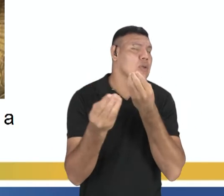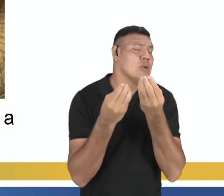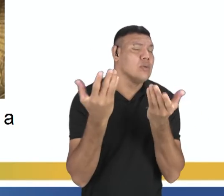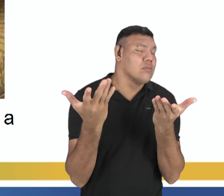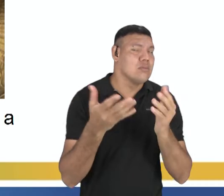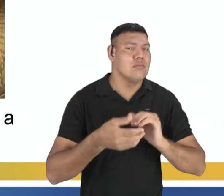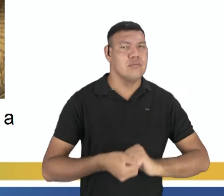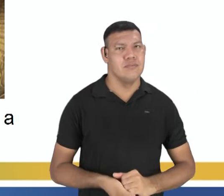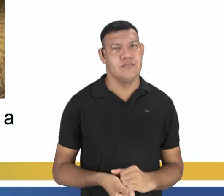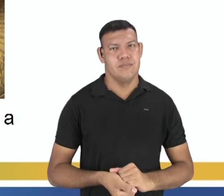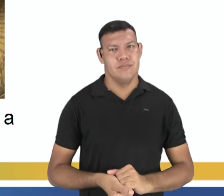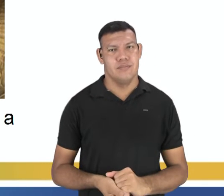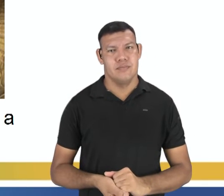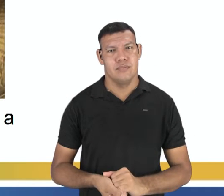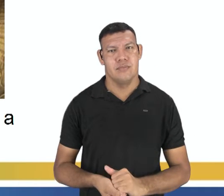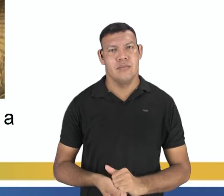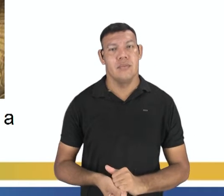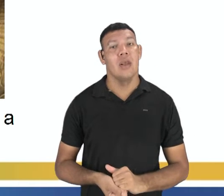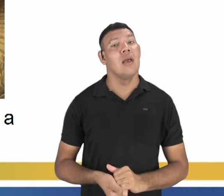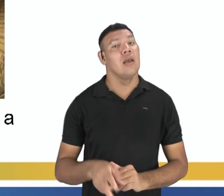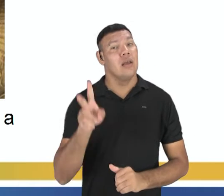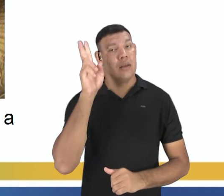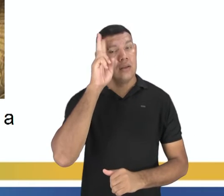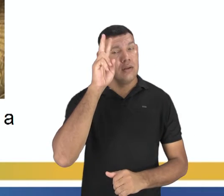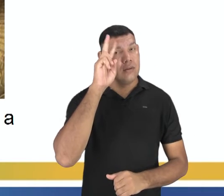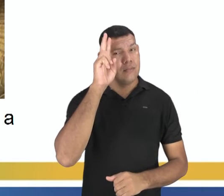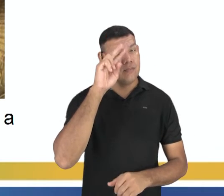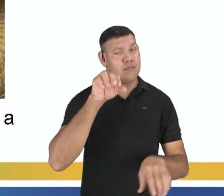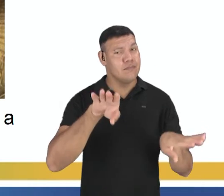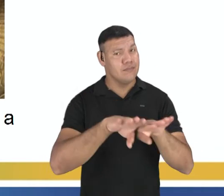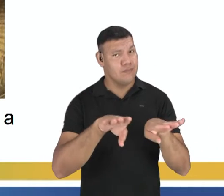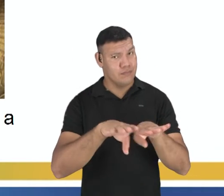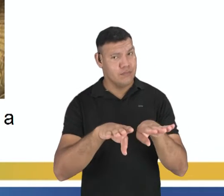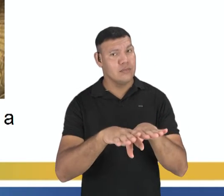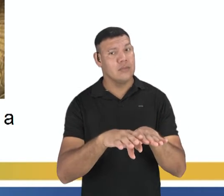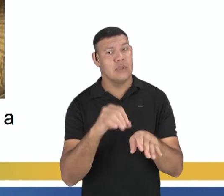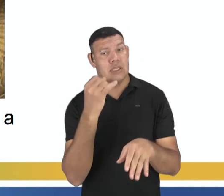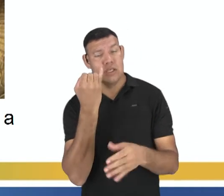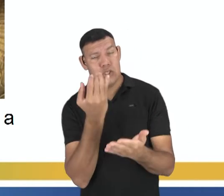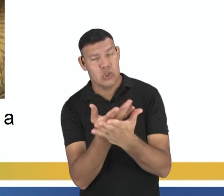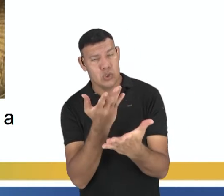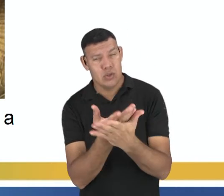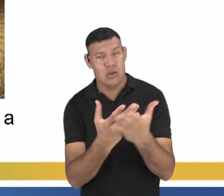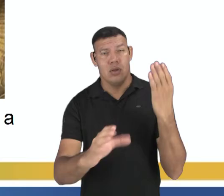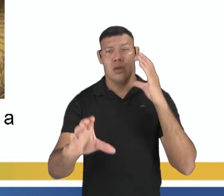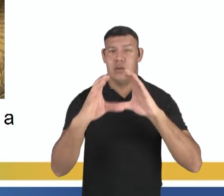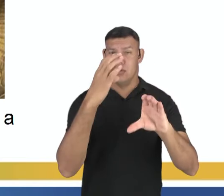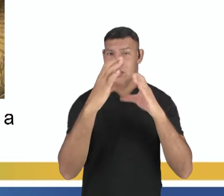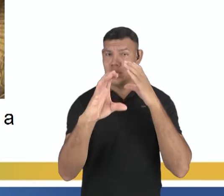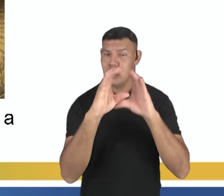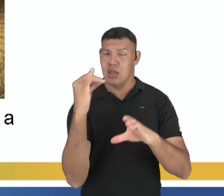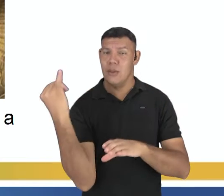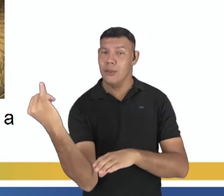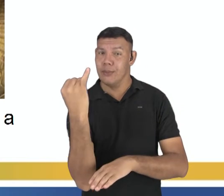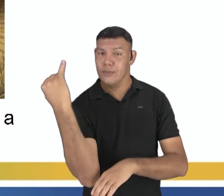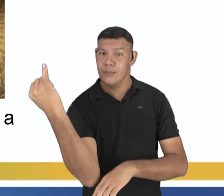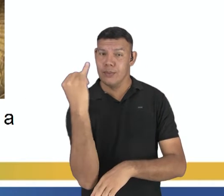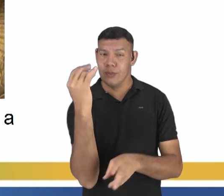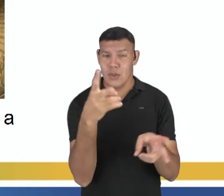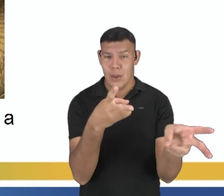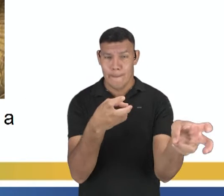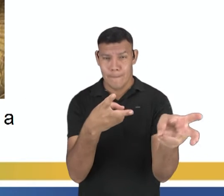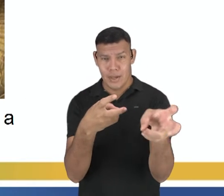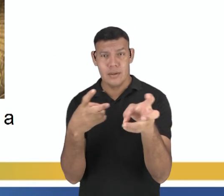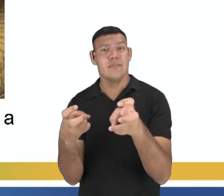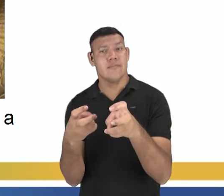cantigas. Vale lembrar que quando você trabalha com as cantigas, é muito importante perceber a